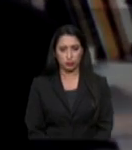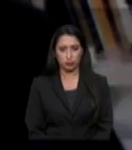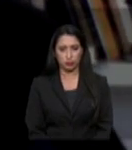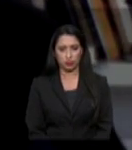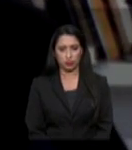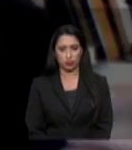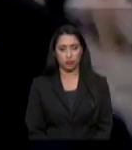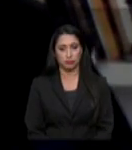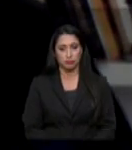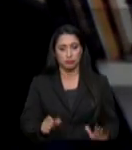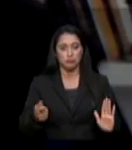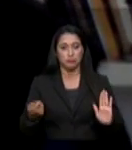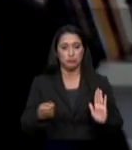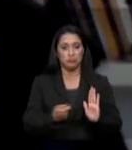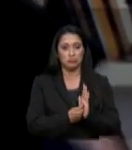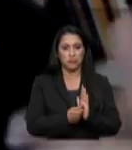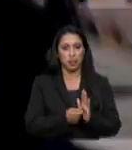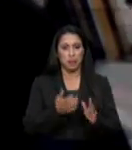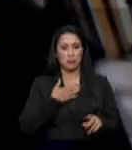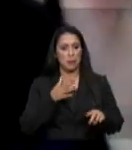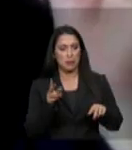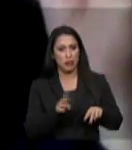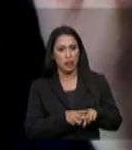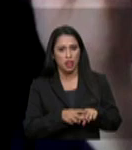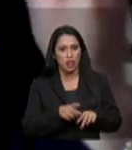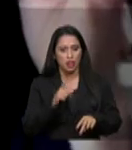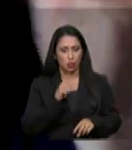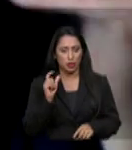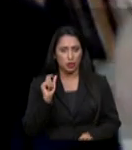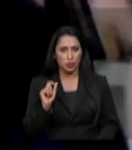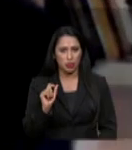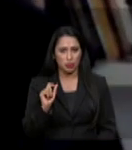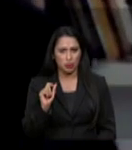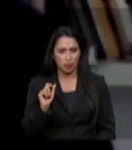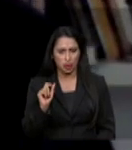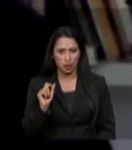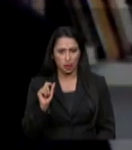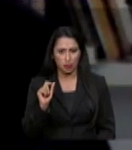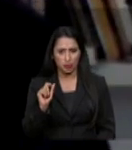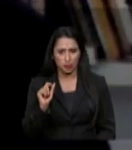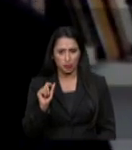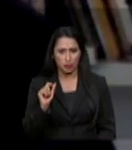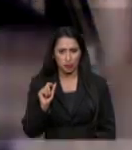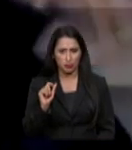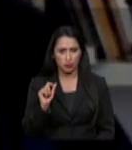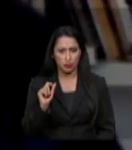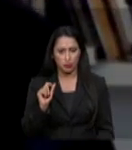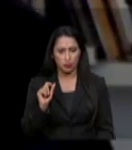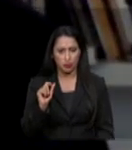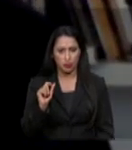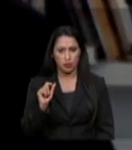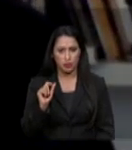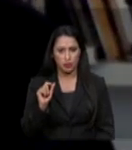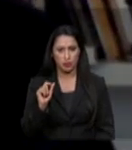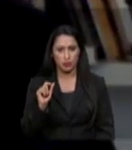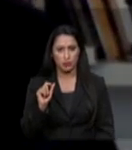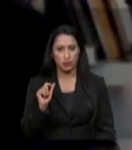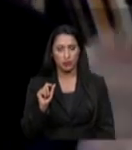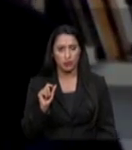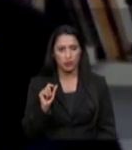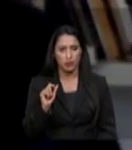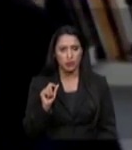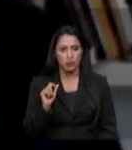a bruxa me prenda que tem os relatórios indo aí para você e sua fraude nas urnas etc